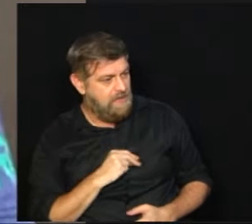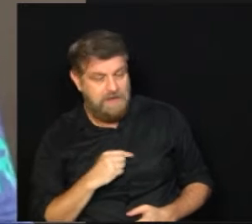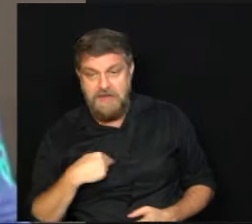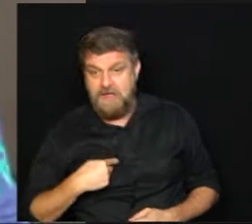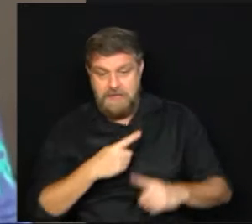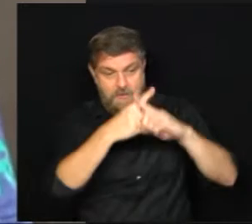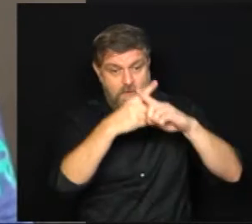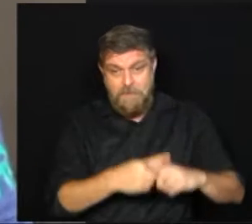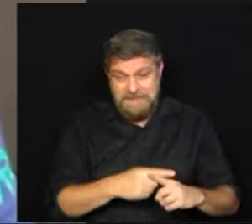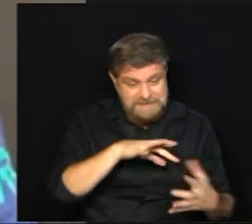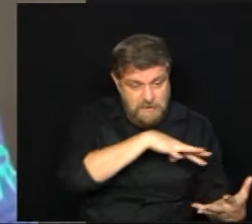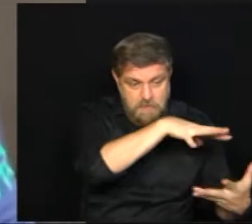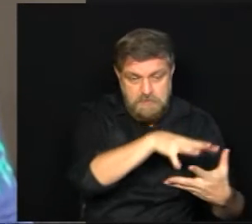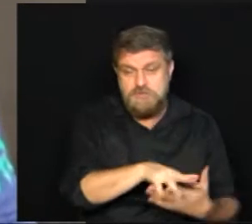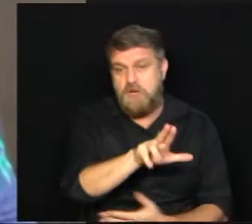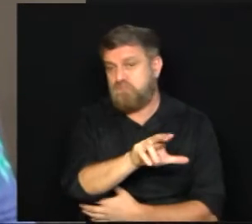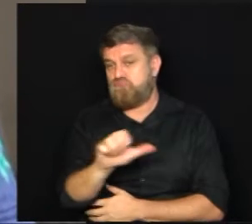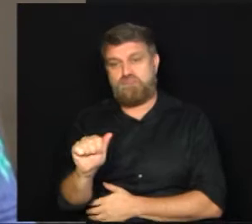competição internacional.